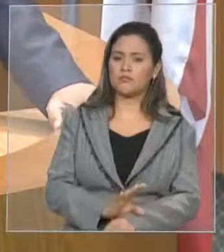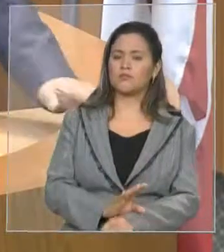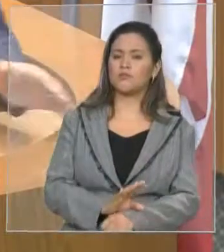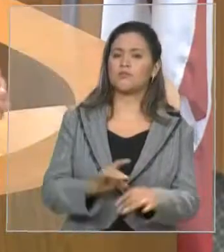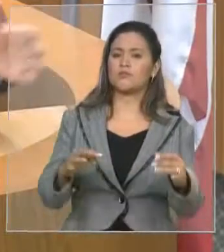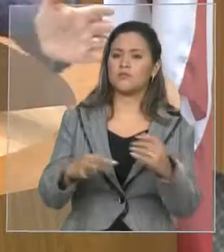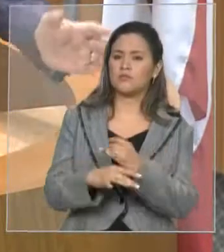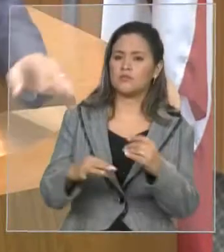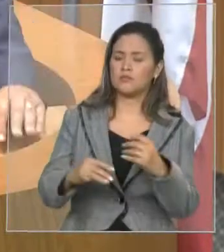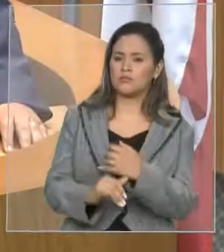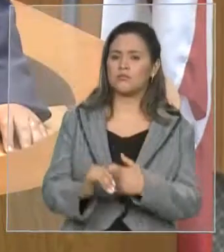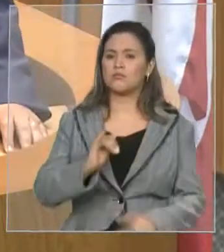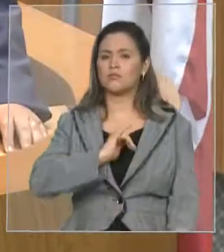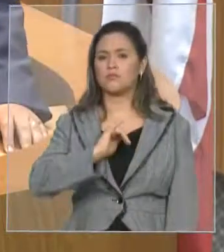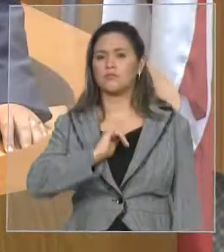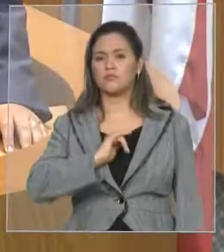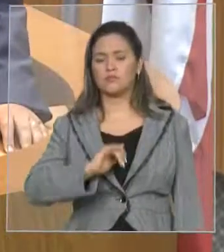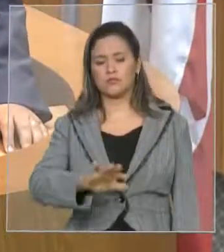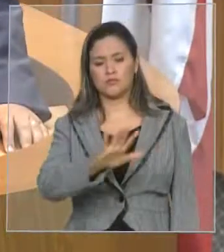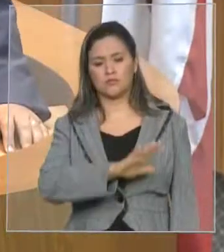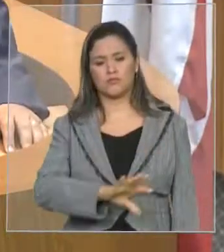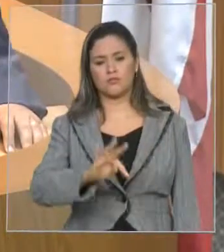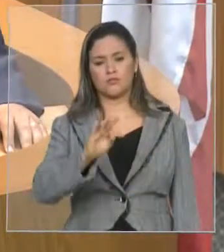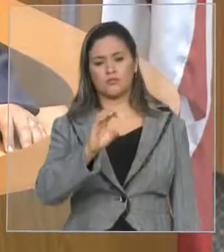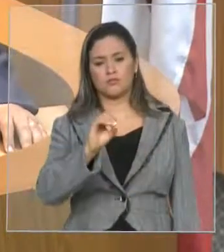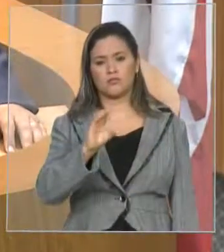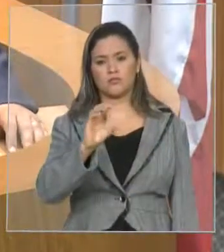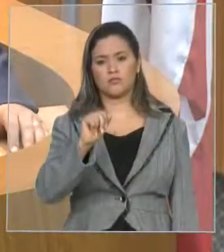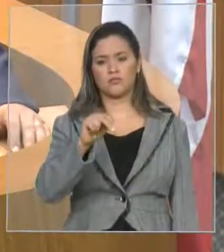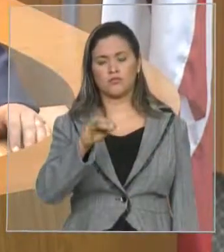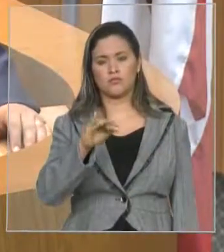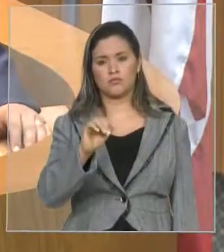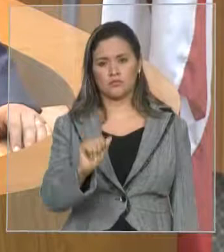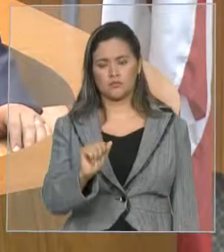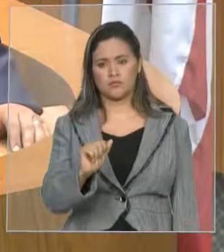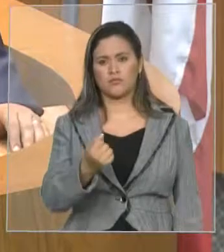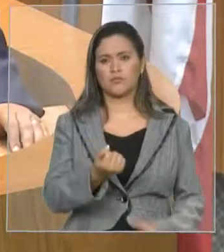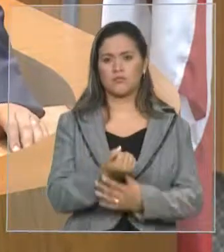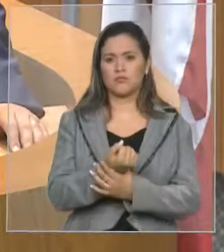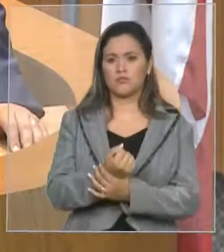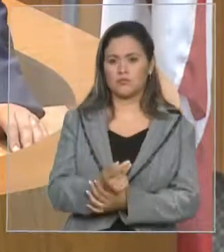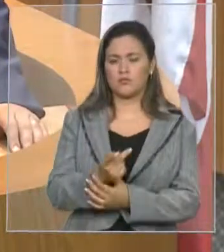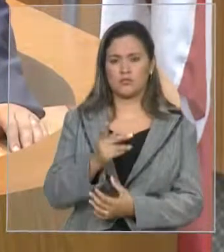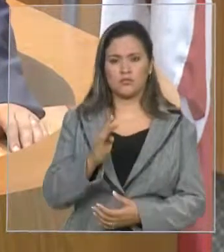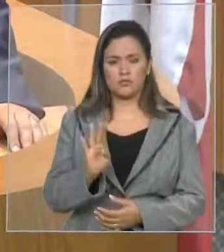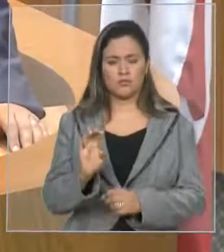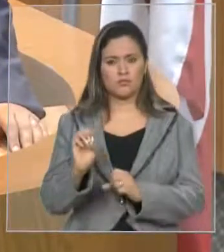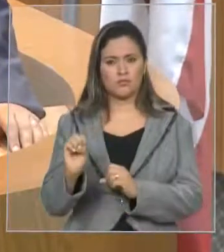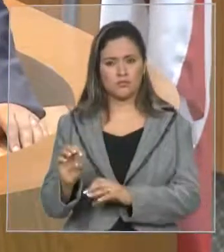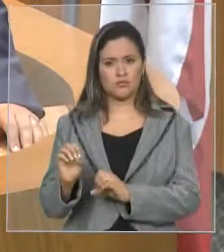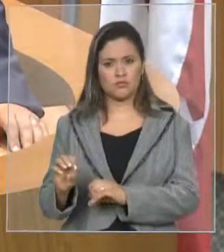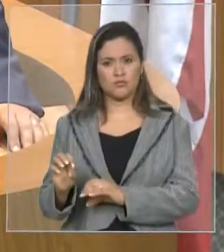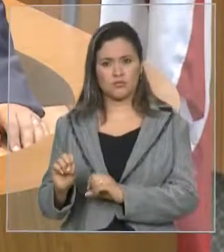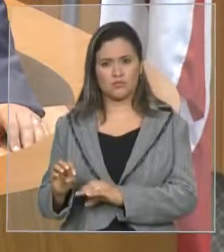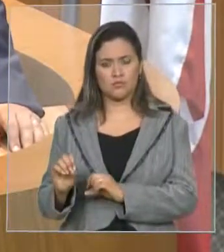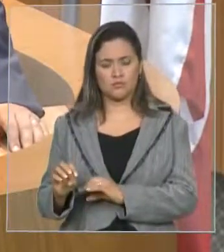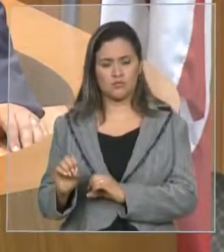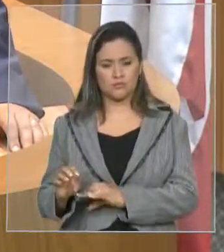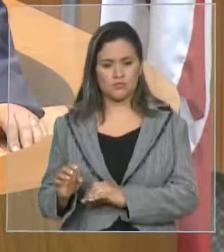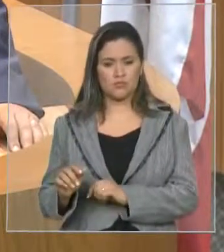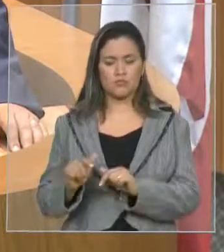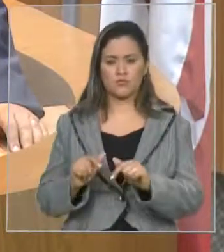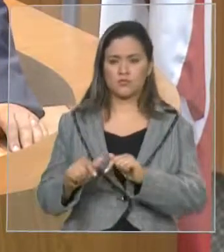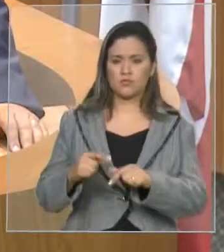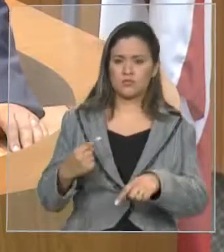tocantina, nas mais diversas áreas, seja na segurança pública, seja na educação, seja com a